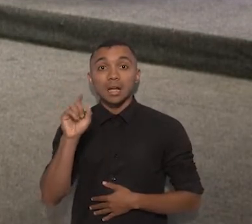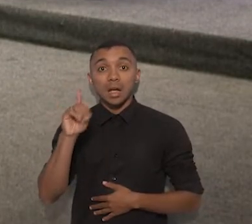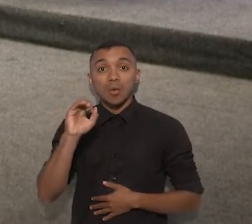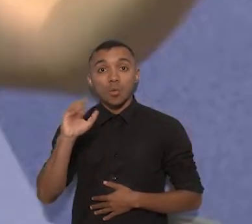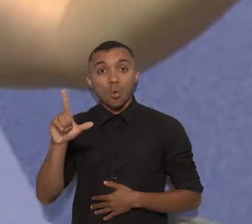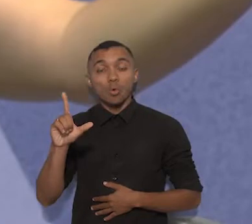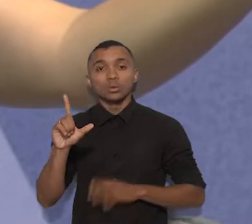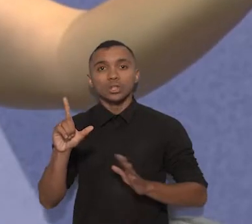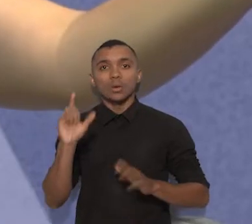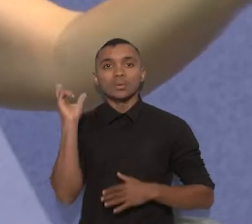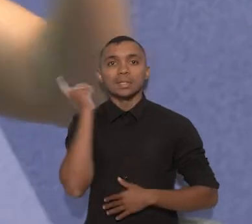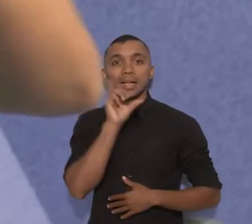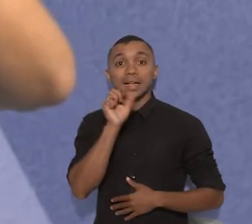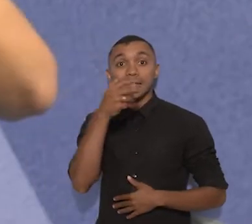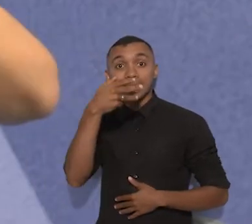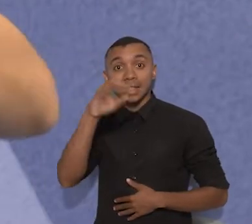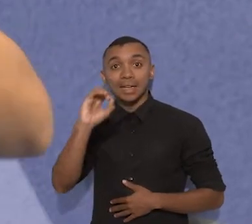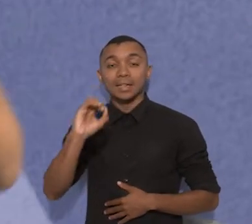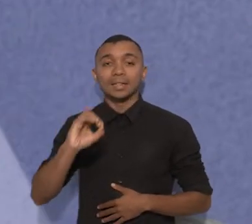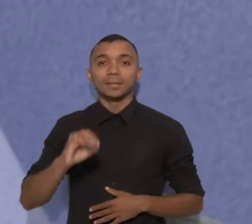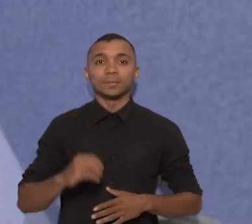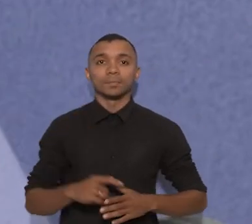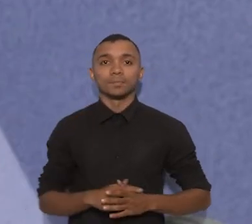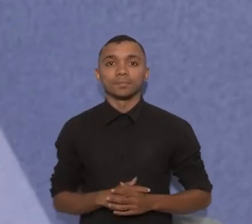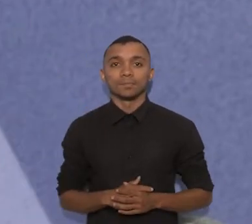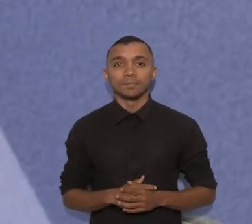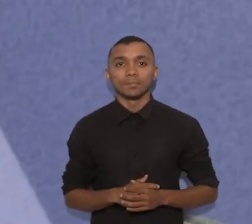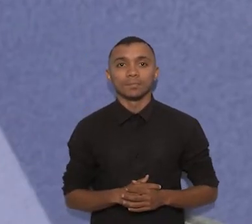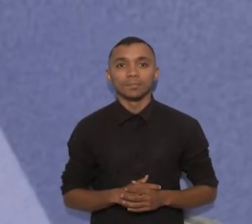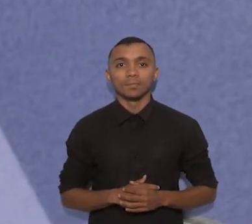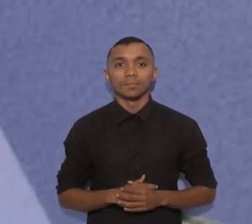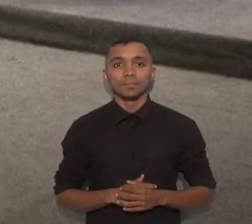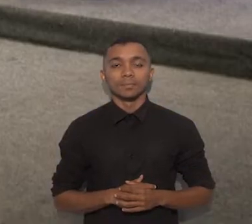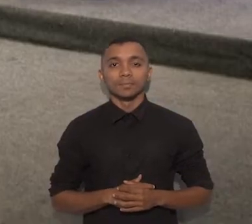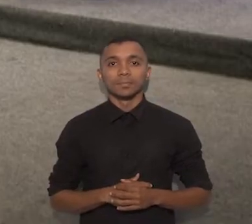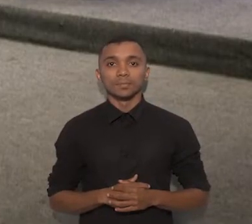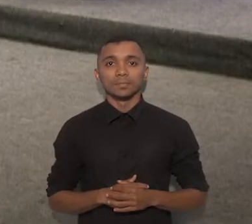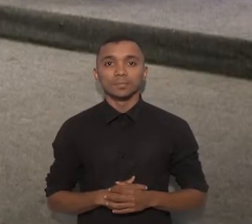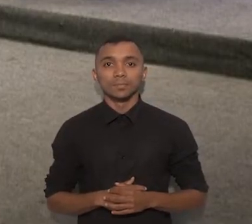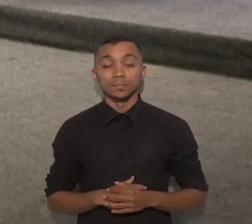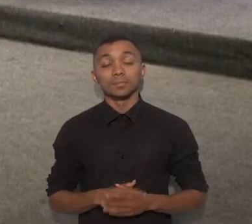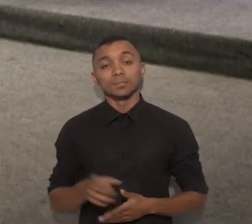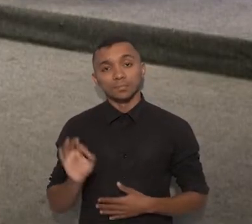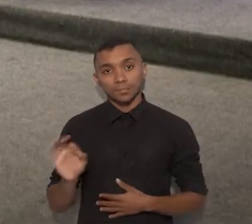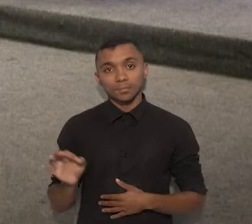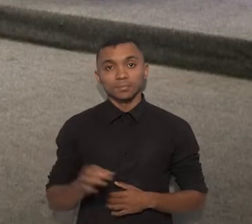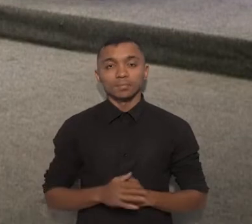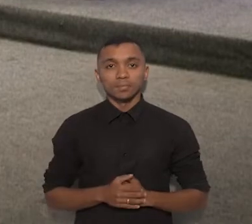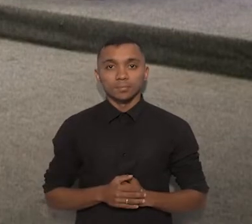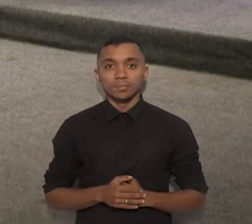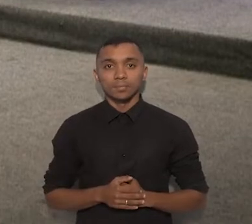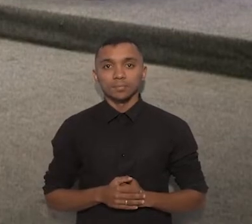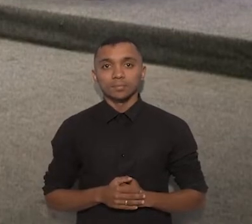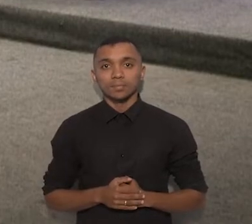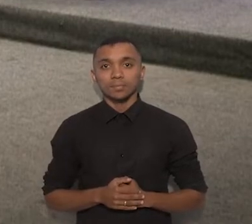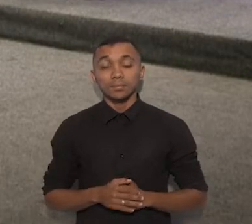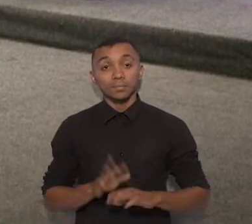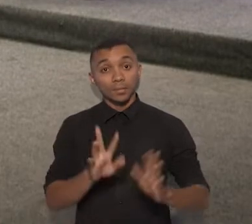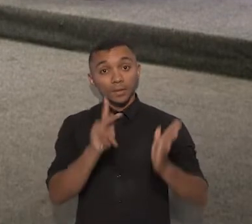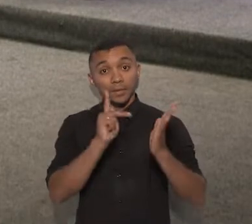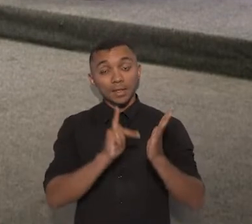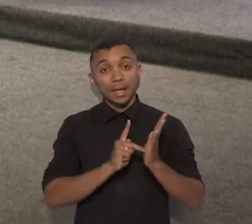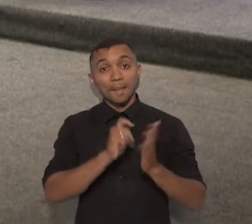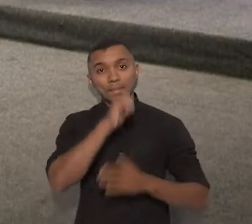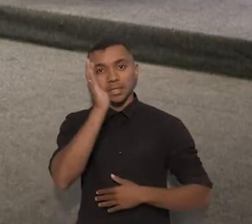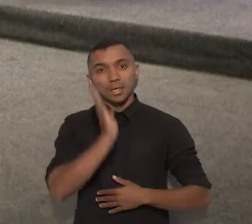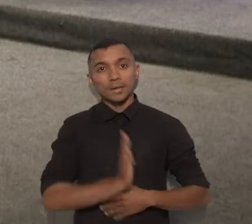cria, ele está com 30 gols já. Ele já está sendo vendido há muito tempo. E ainda mais com a idade dele. Só do Fortaleza. Exatamente. Porque senão ele não estaria aqui, né? Porque, na verdade, o futebol